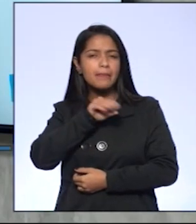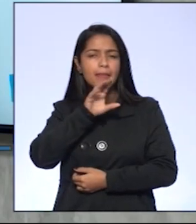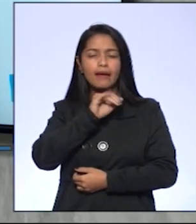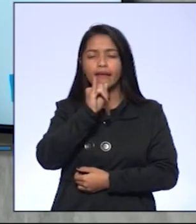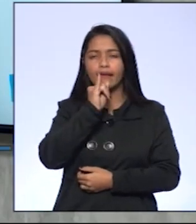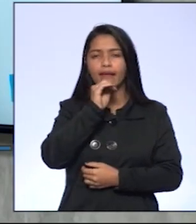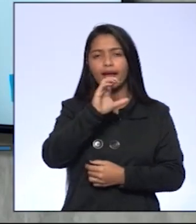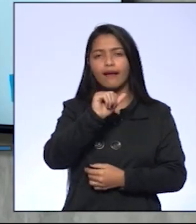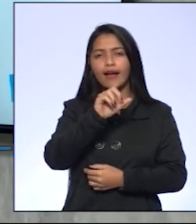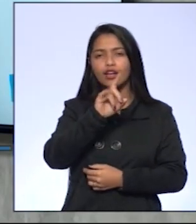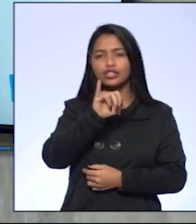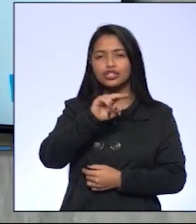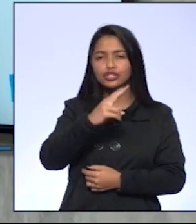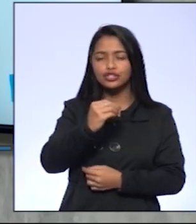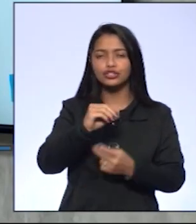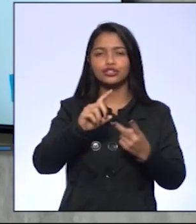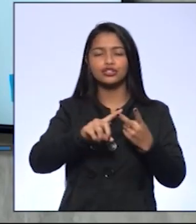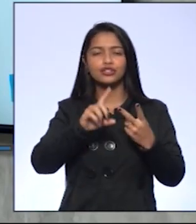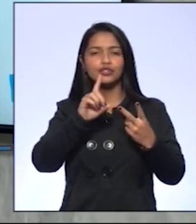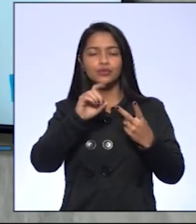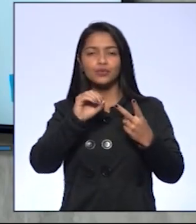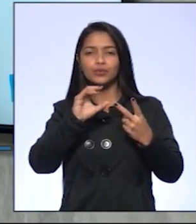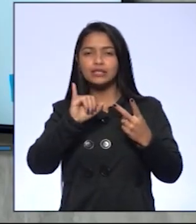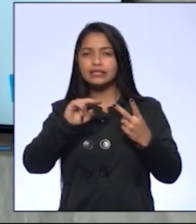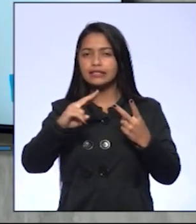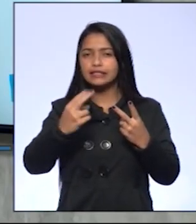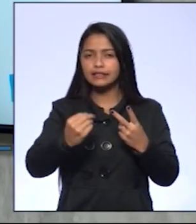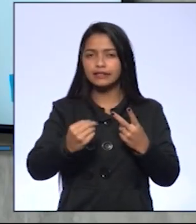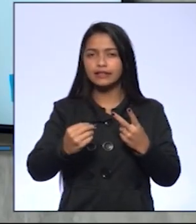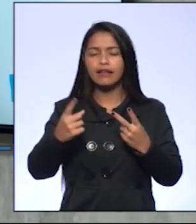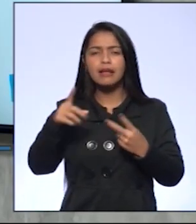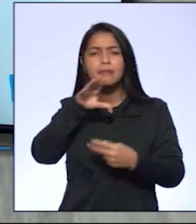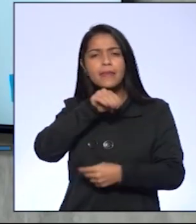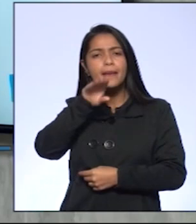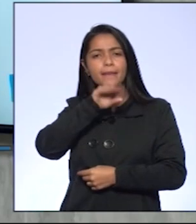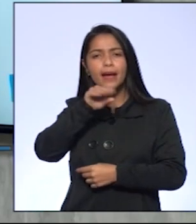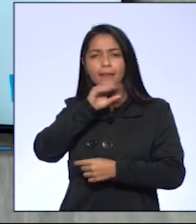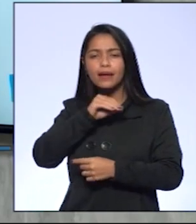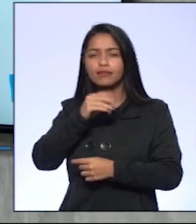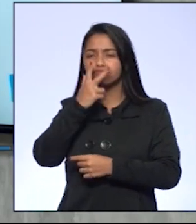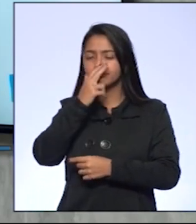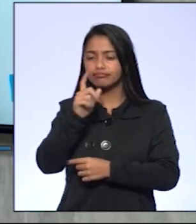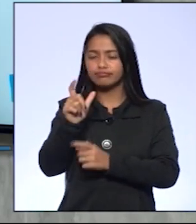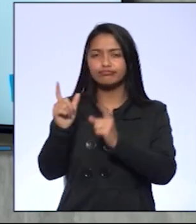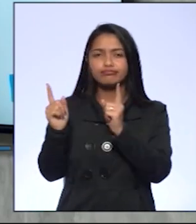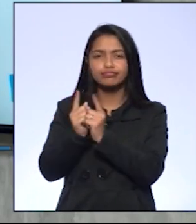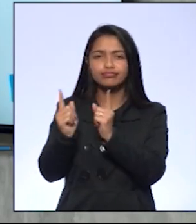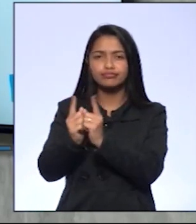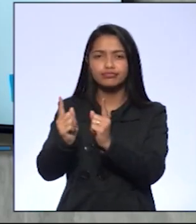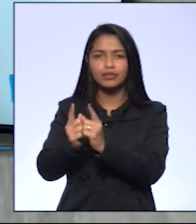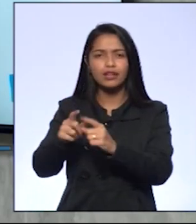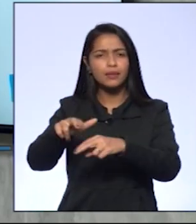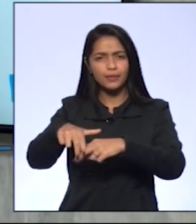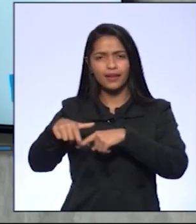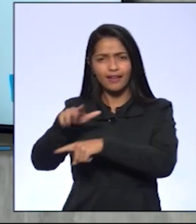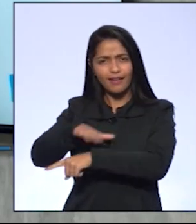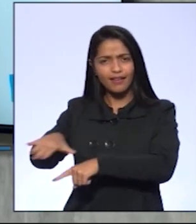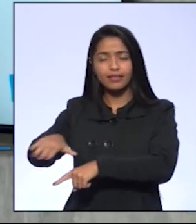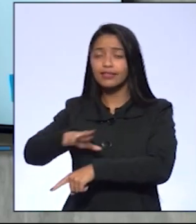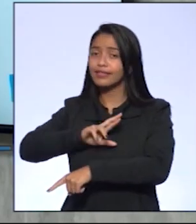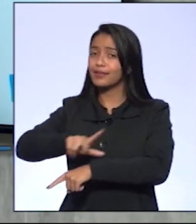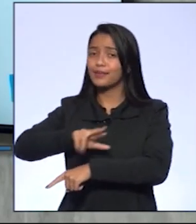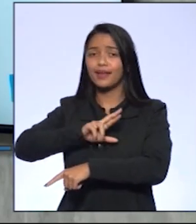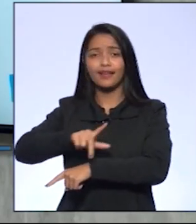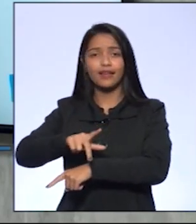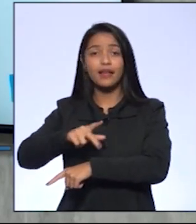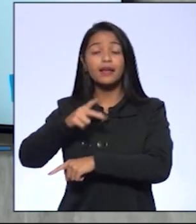gostosinho, um docinho, ele não fala com essa redução do final da palavra porque ele é uma criança. Não, porque o